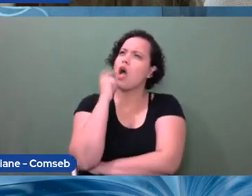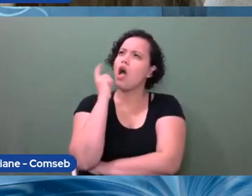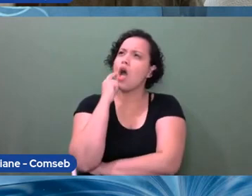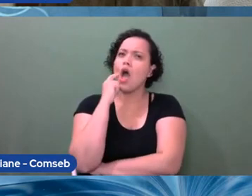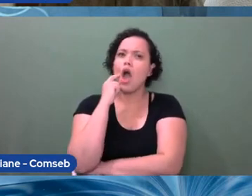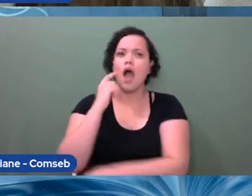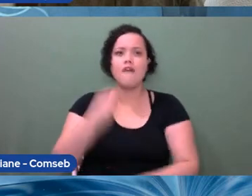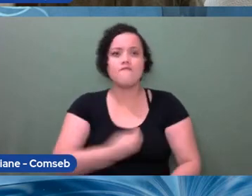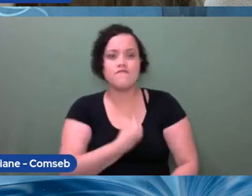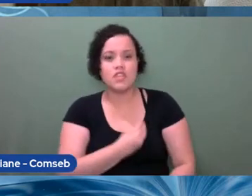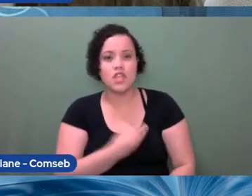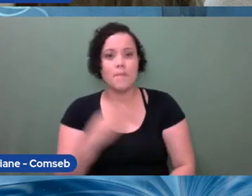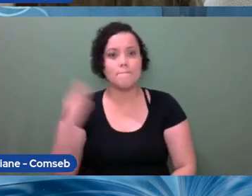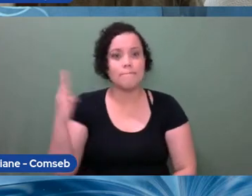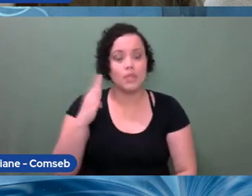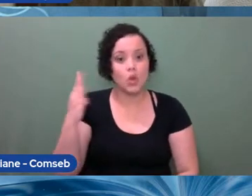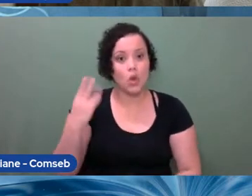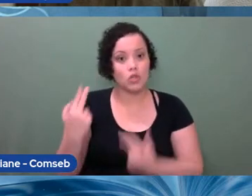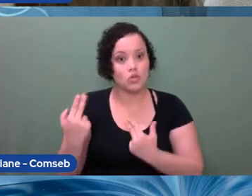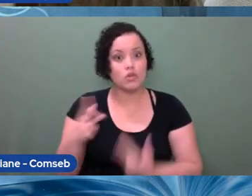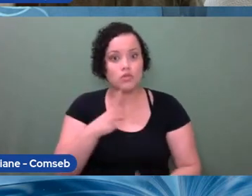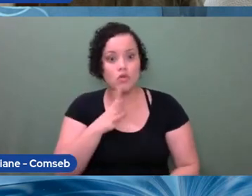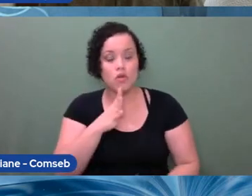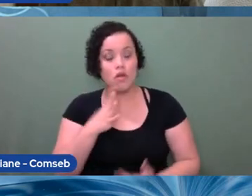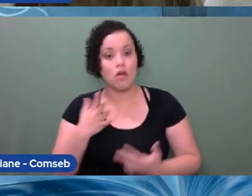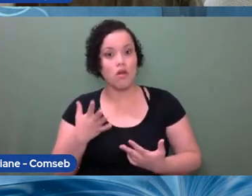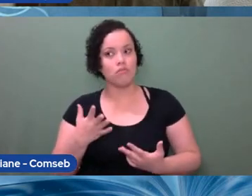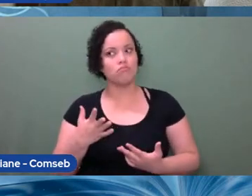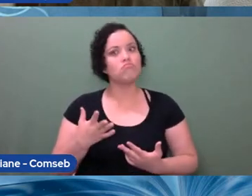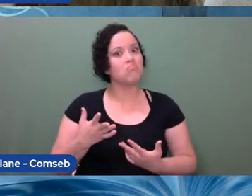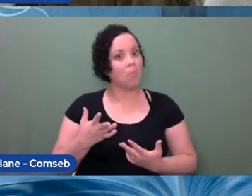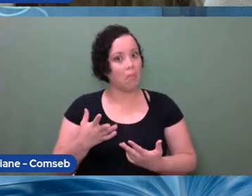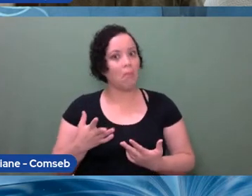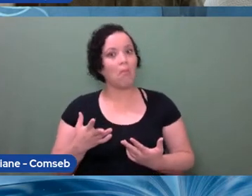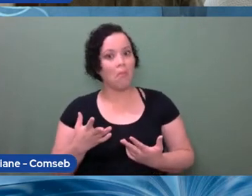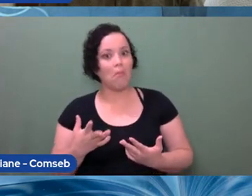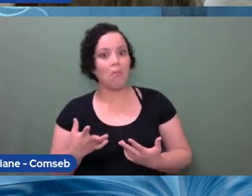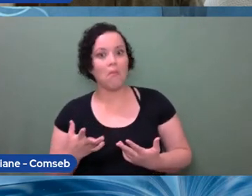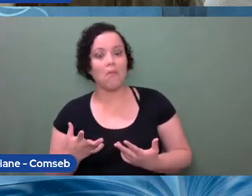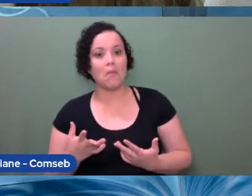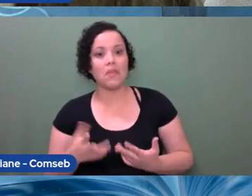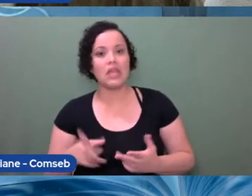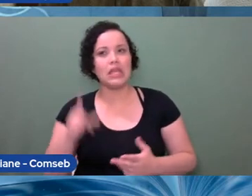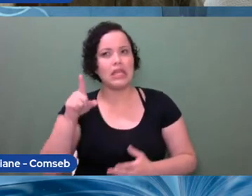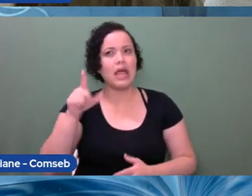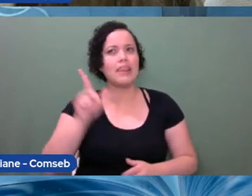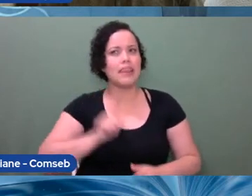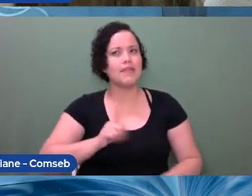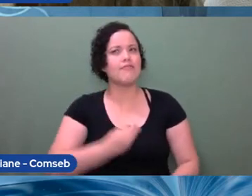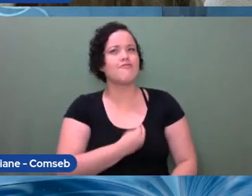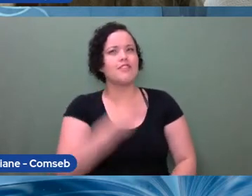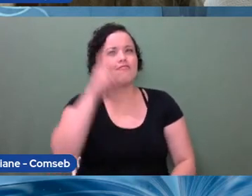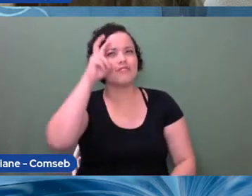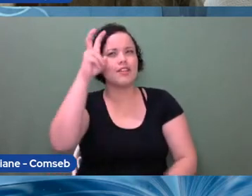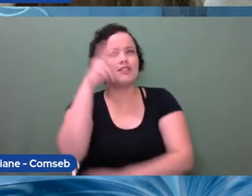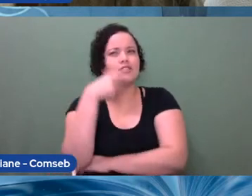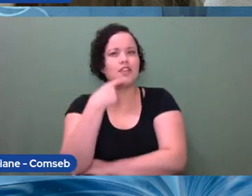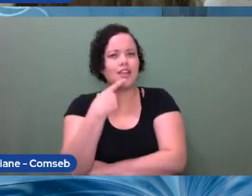conhecemos, e, consequentemente, também de, eventualmente, vida inteligente, dilatando